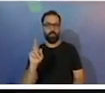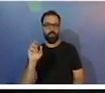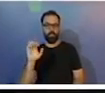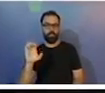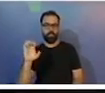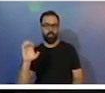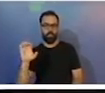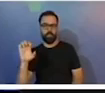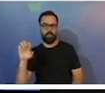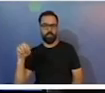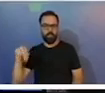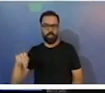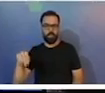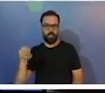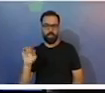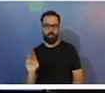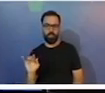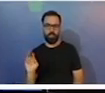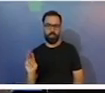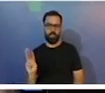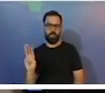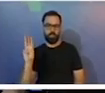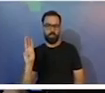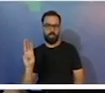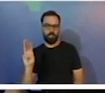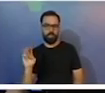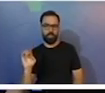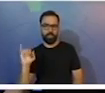do século XIX,